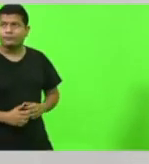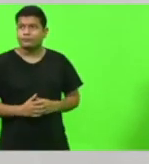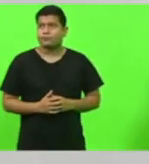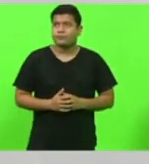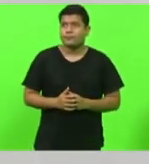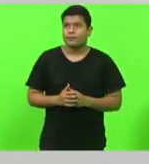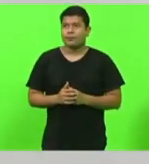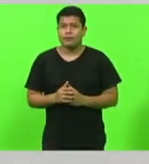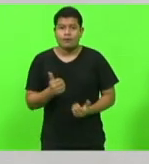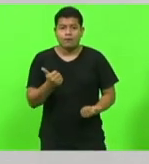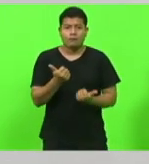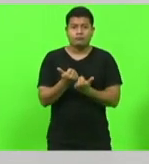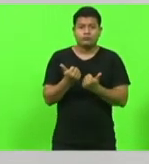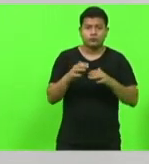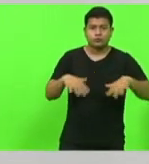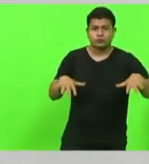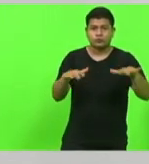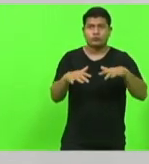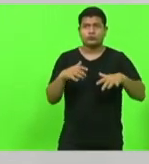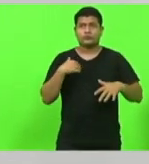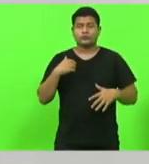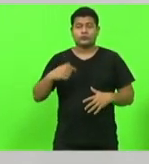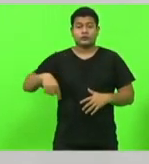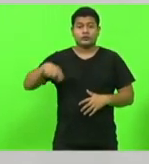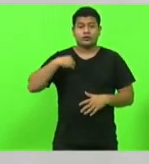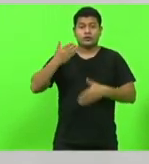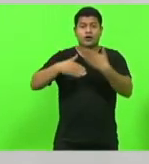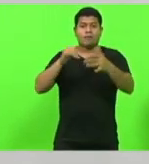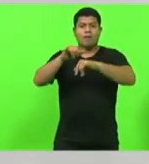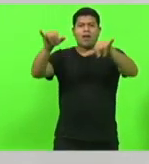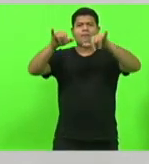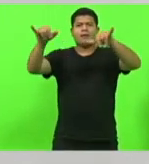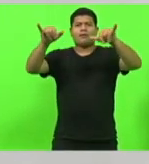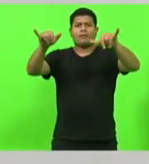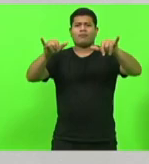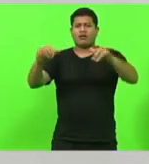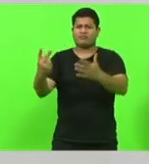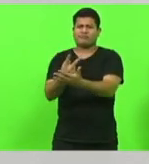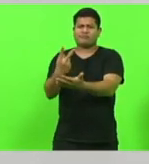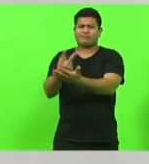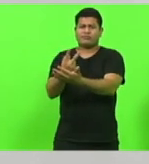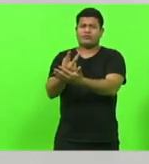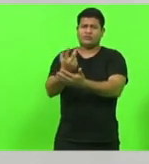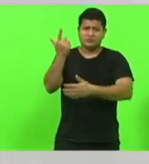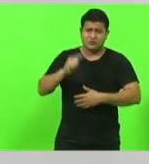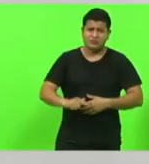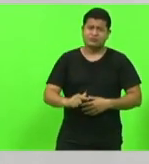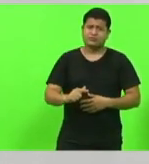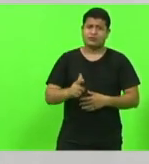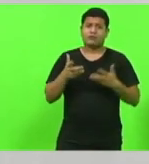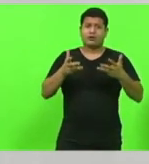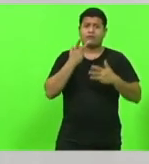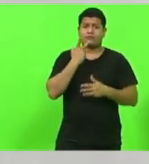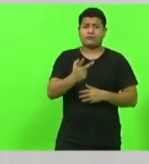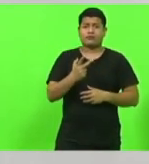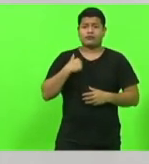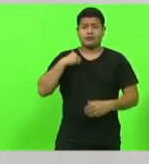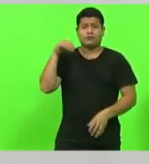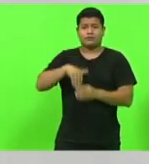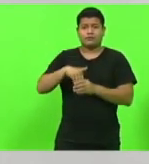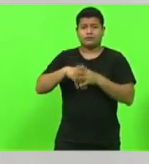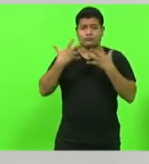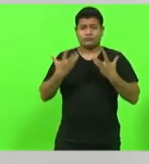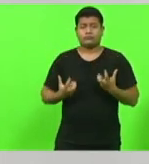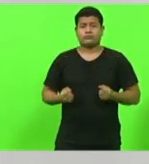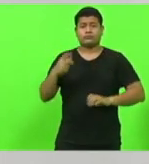para que não sejamos notícia negativa mais uma vez. E eu quero dizer que eu vou votar a favor do projeto porque depois